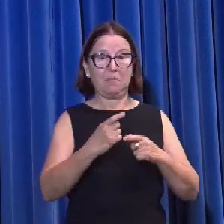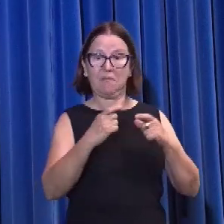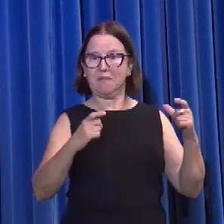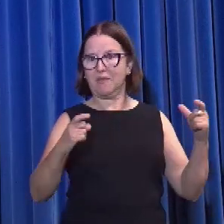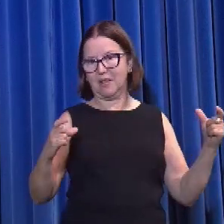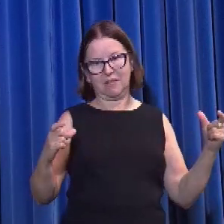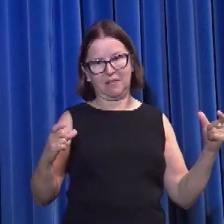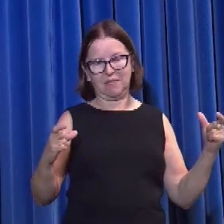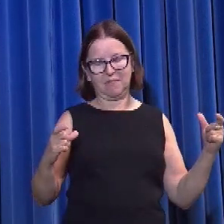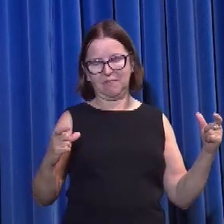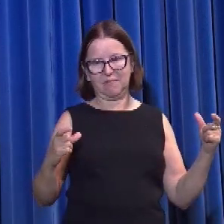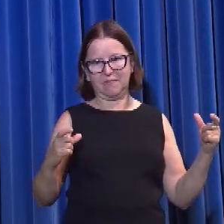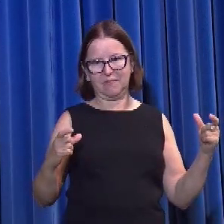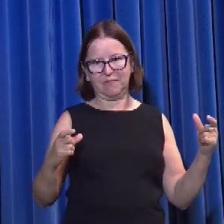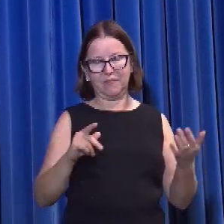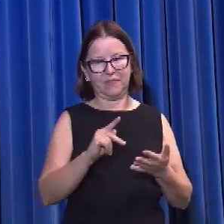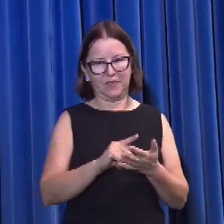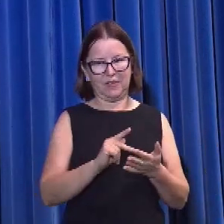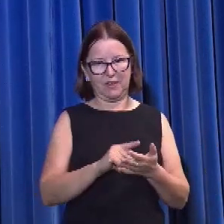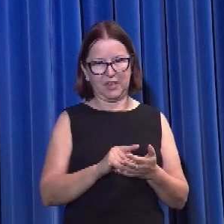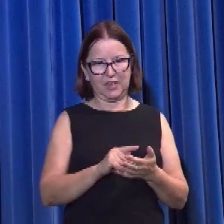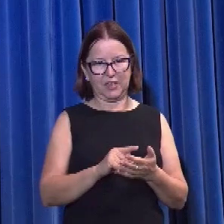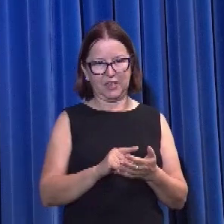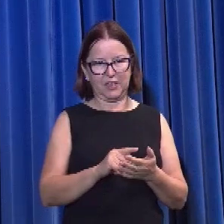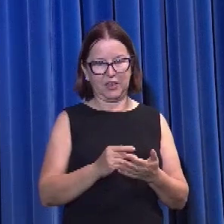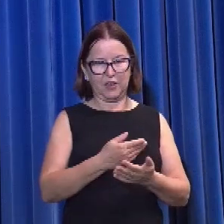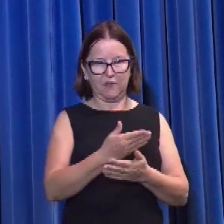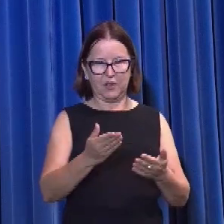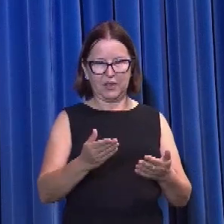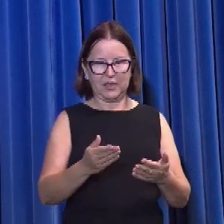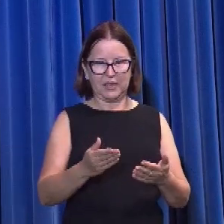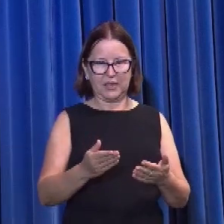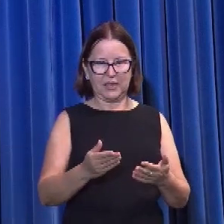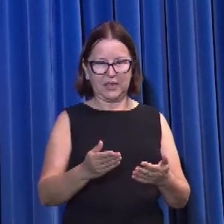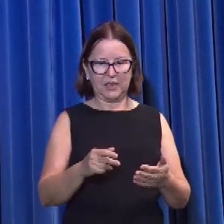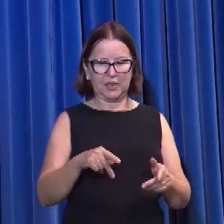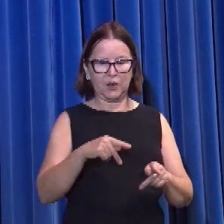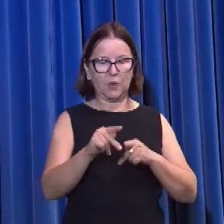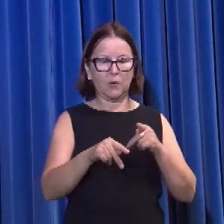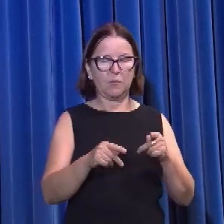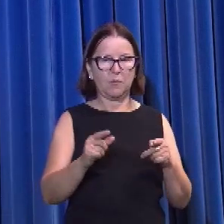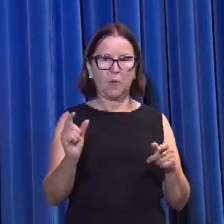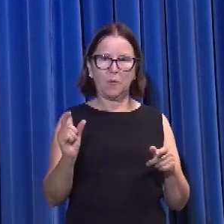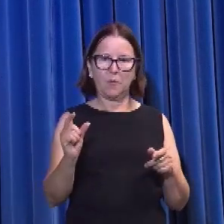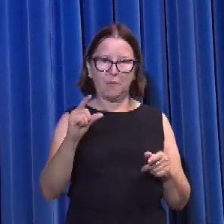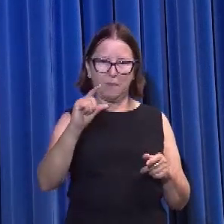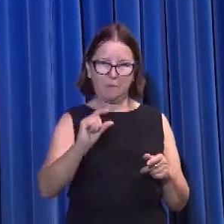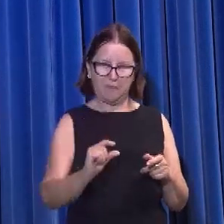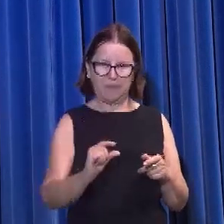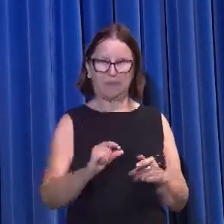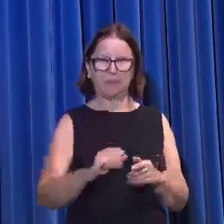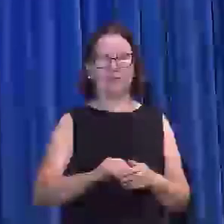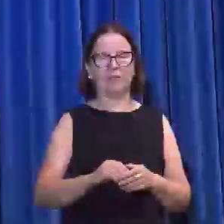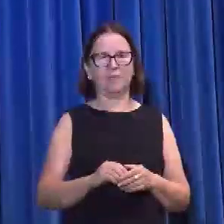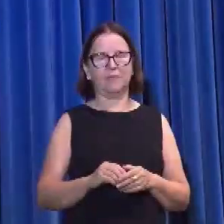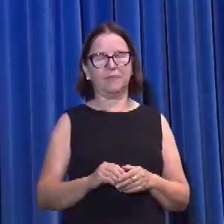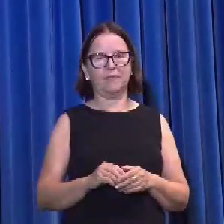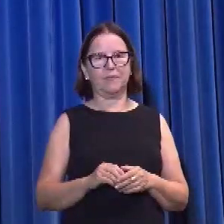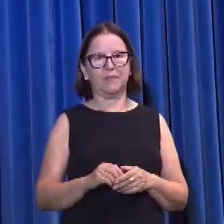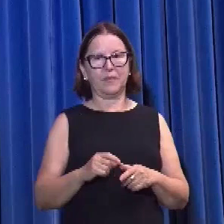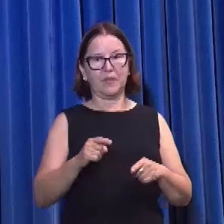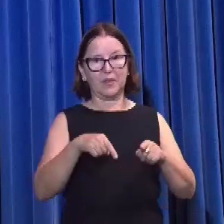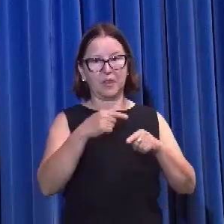maiores. Na verdade, vocês são os menores. Depois você vai verificar isto quando o